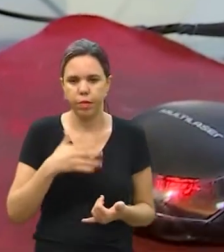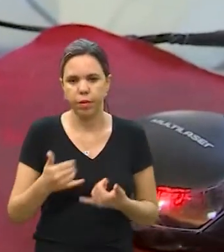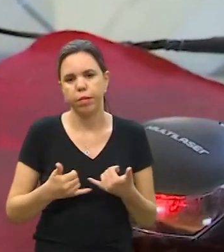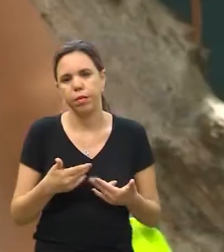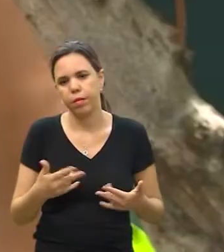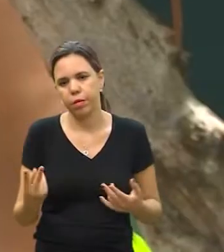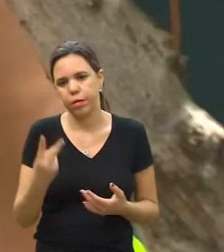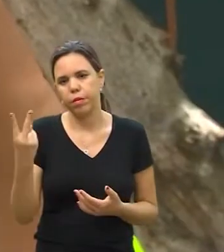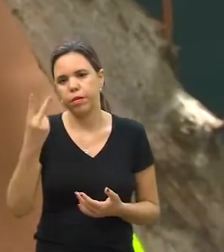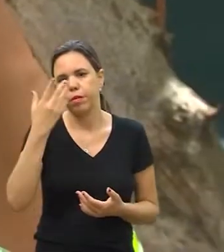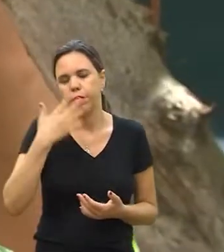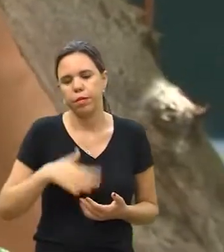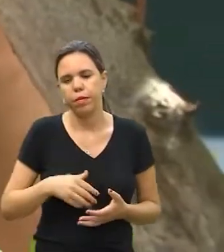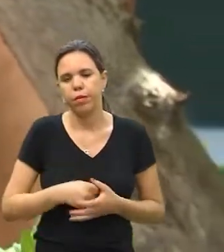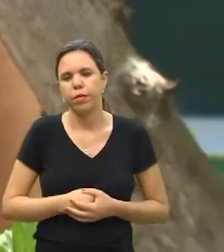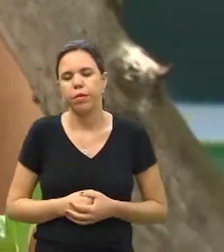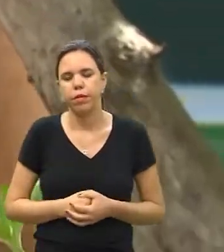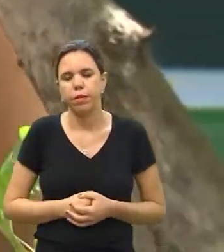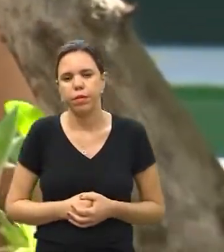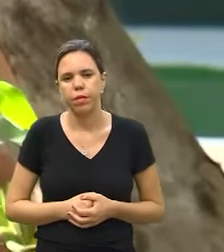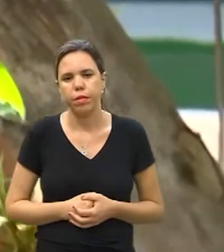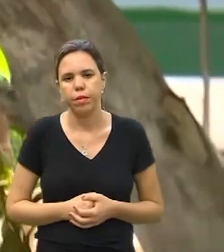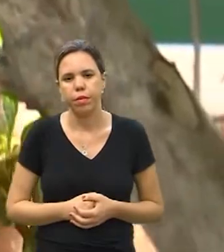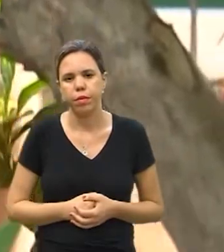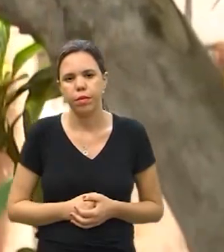criança, valorizar a criança.